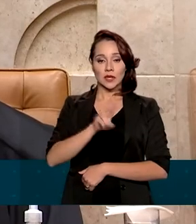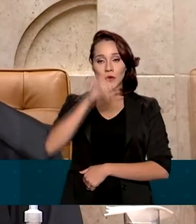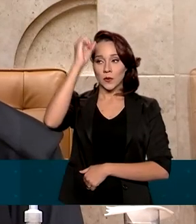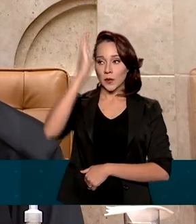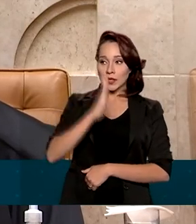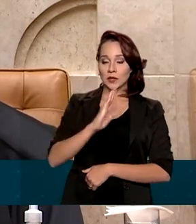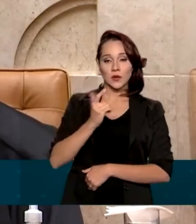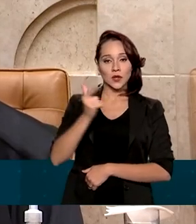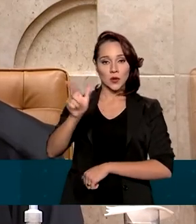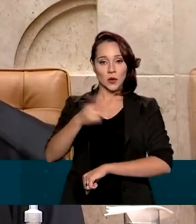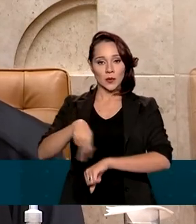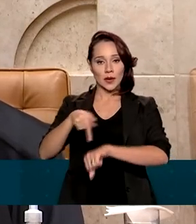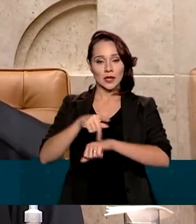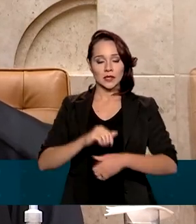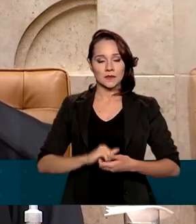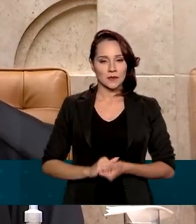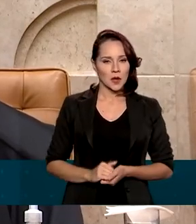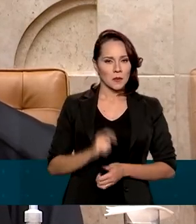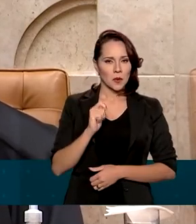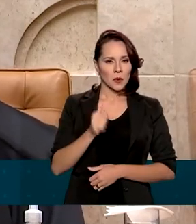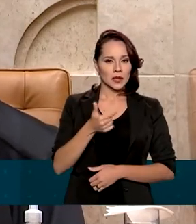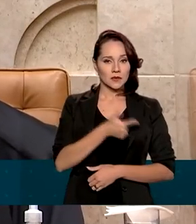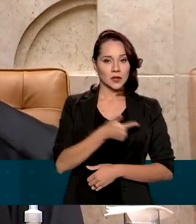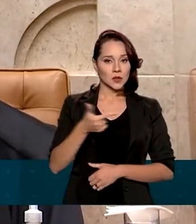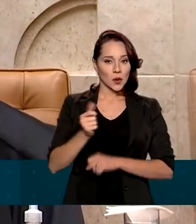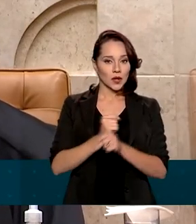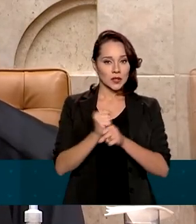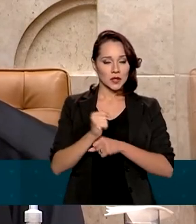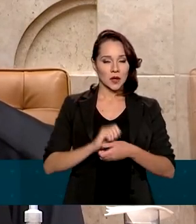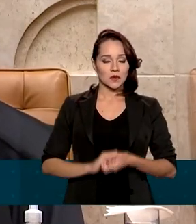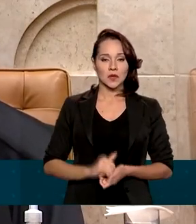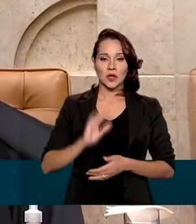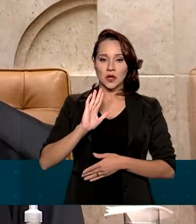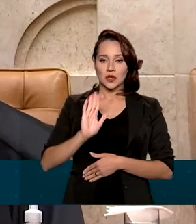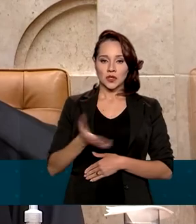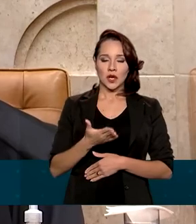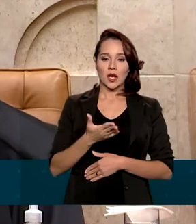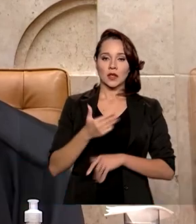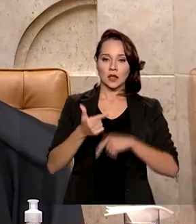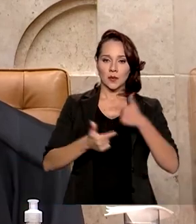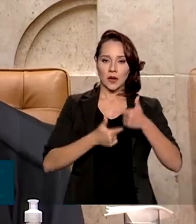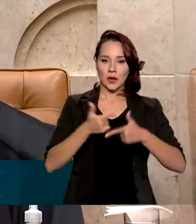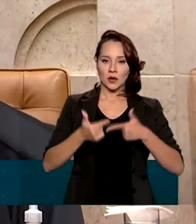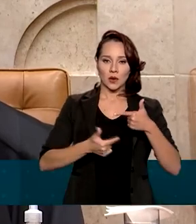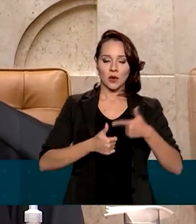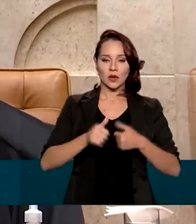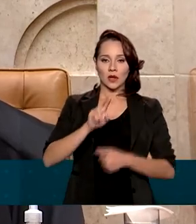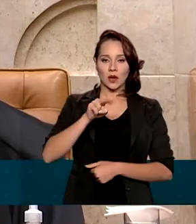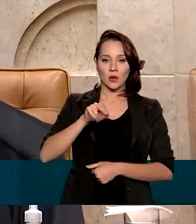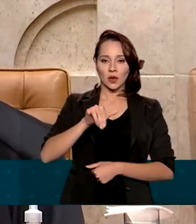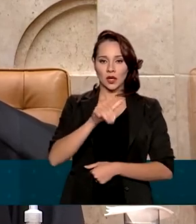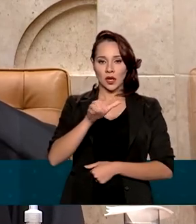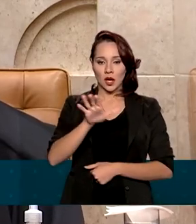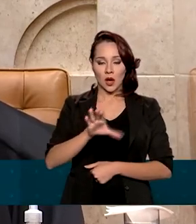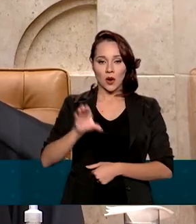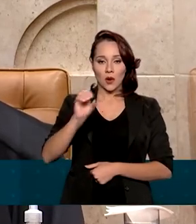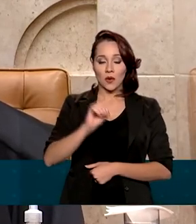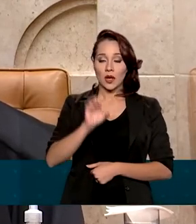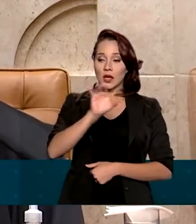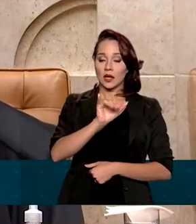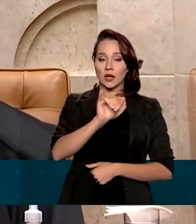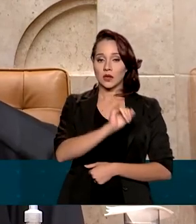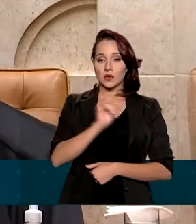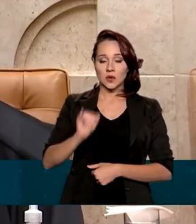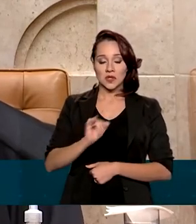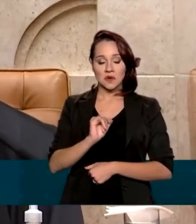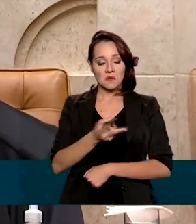e no exterior. Por quase 22 anos, foi membro da Academia Geral da União, instituição que chefiou